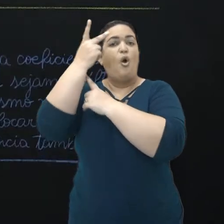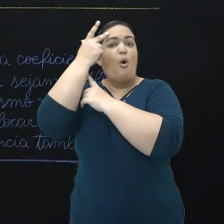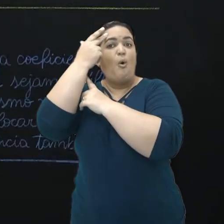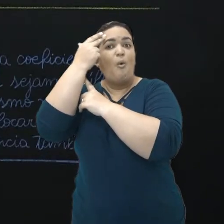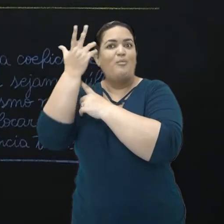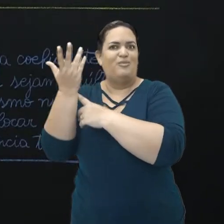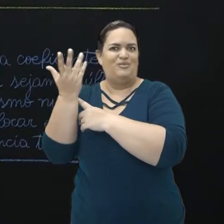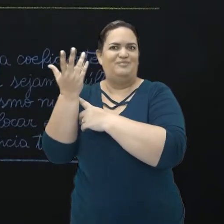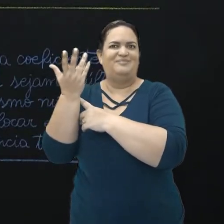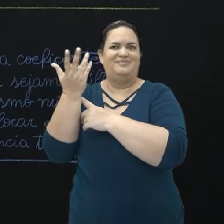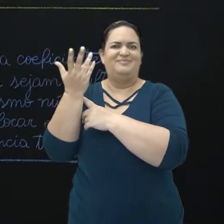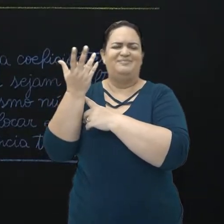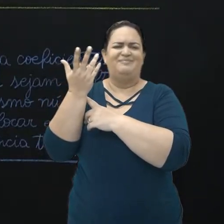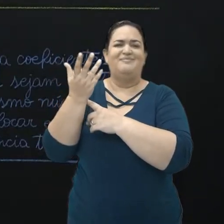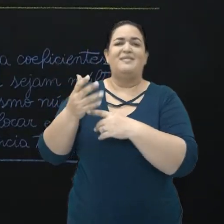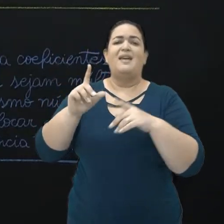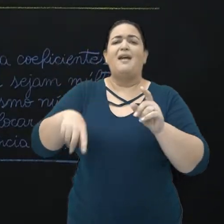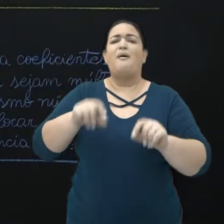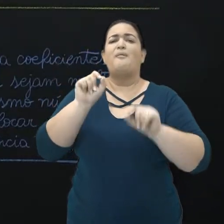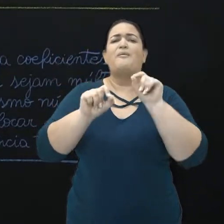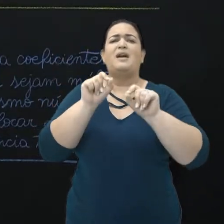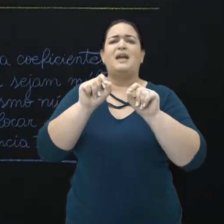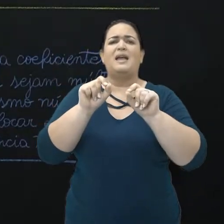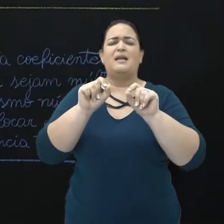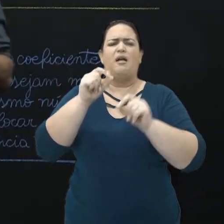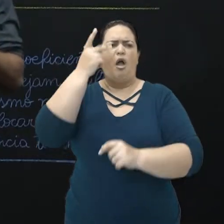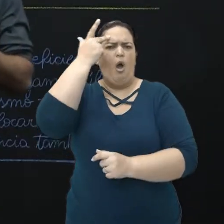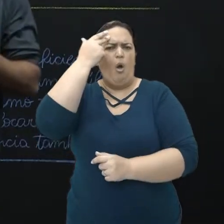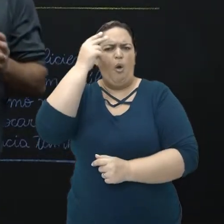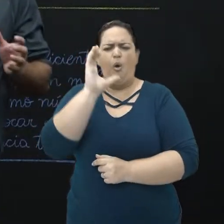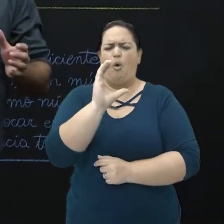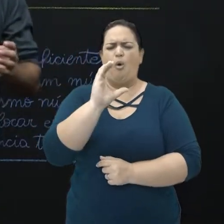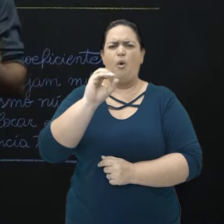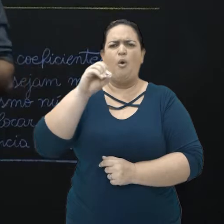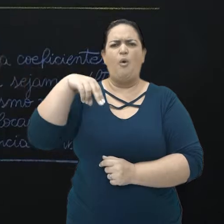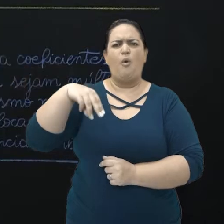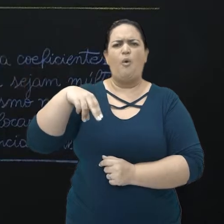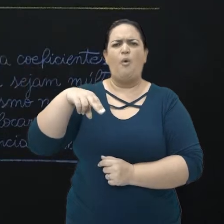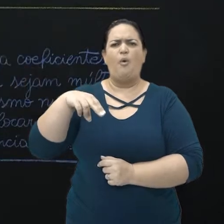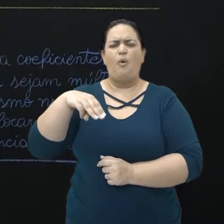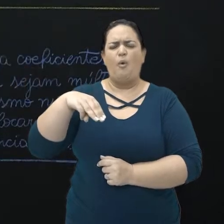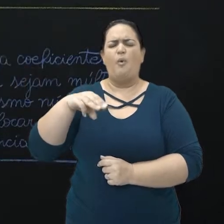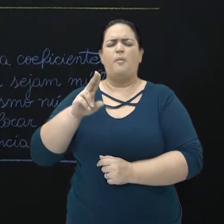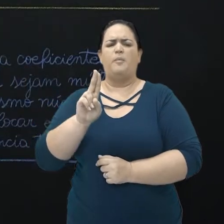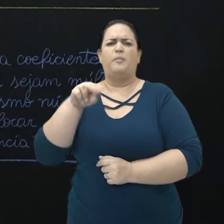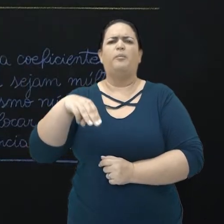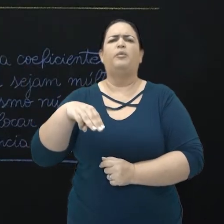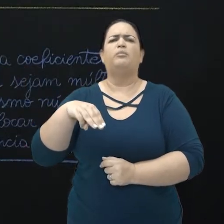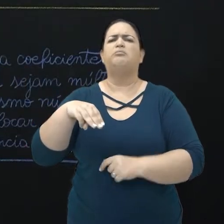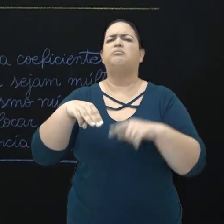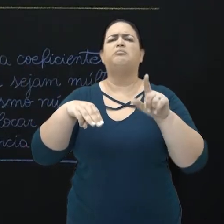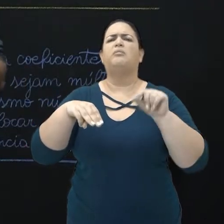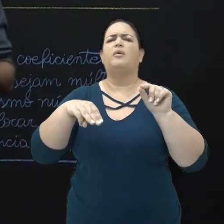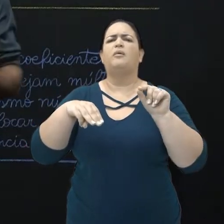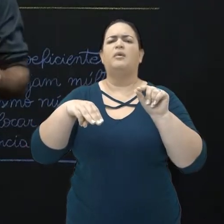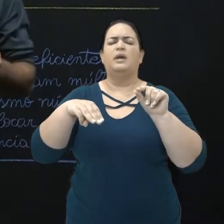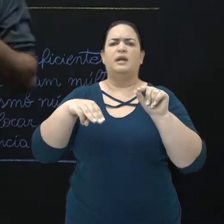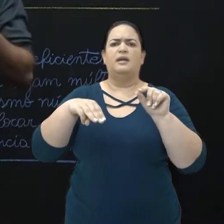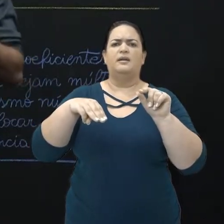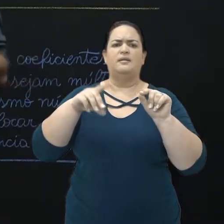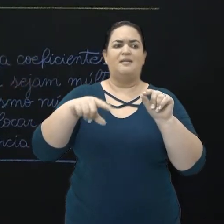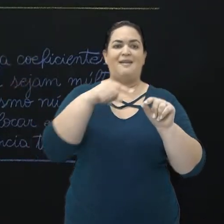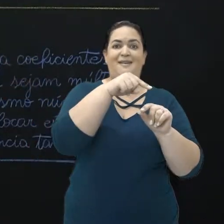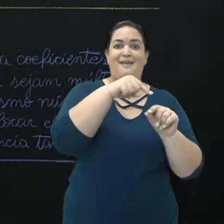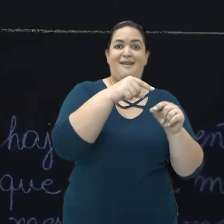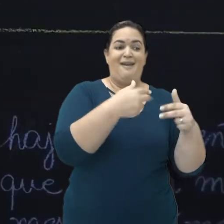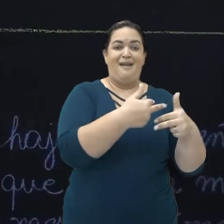claro, fator comum em evidência, esse comum vem do seguinte, que esse fator, esse elemento que vai multiplicar os outros,